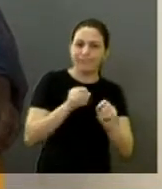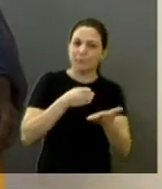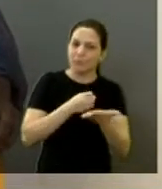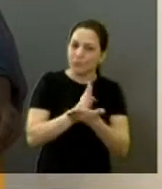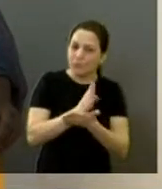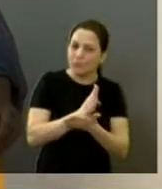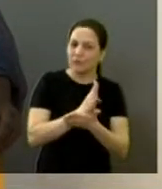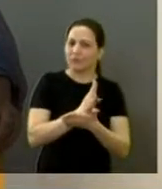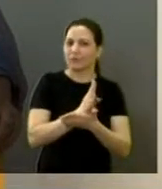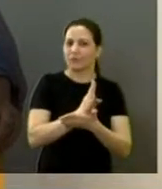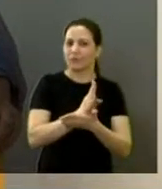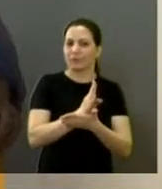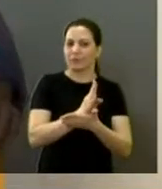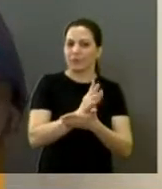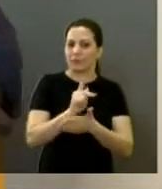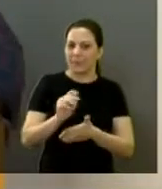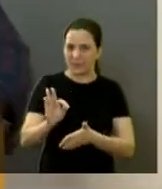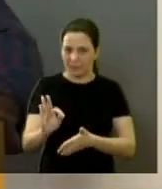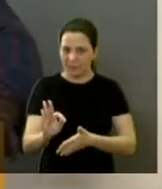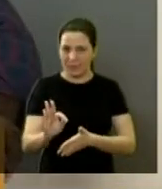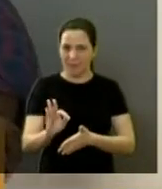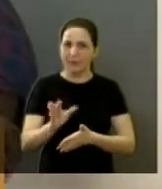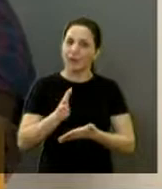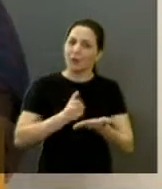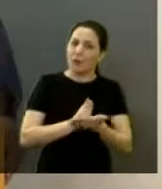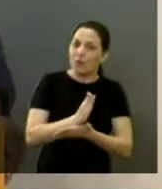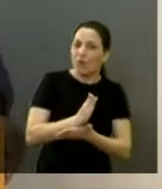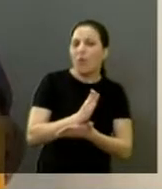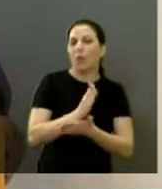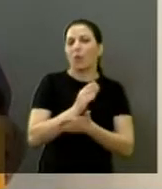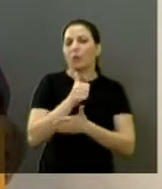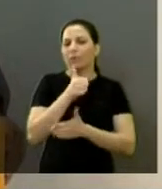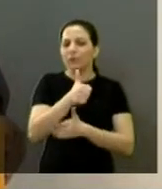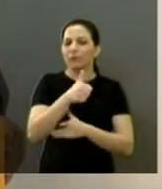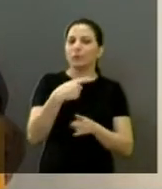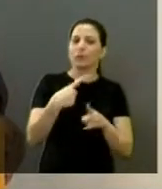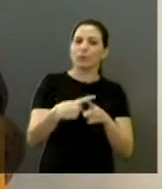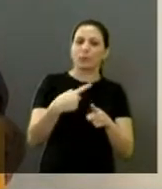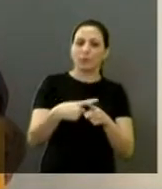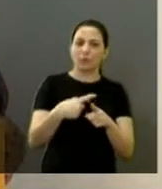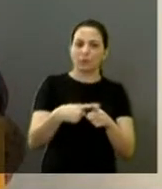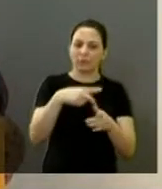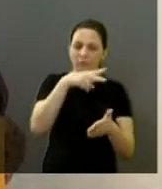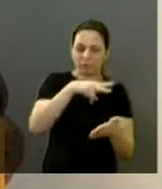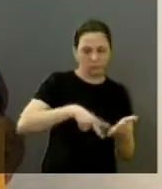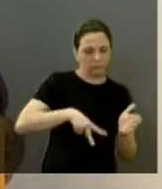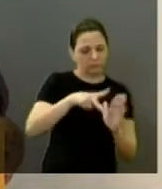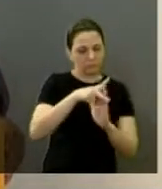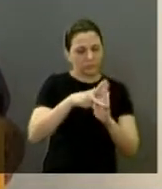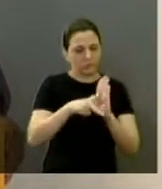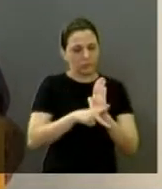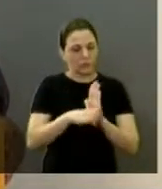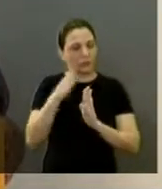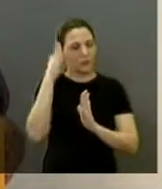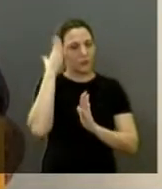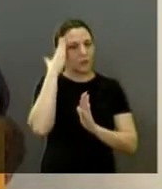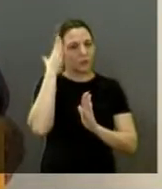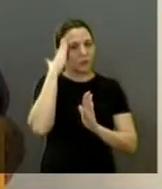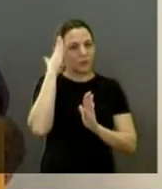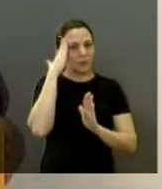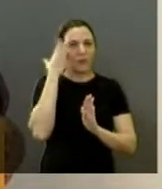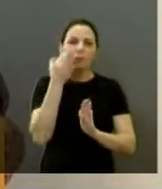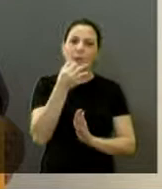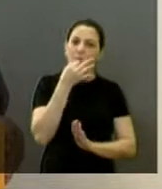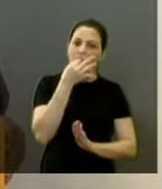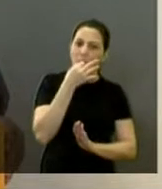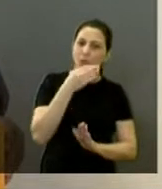favoráveis votamos favoráveis para o seguinte lemos os projetos entendemos o projetos